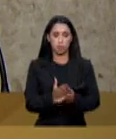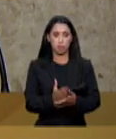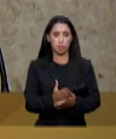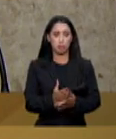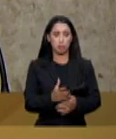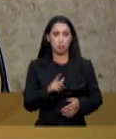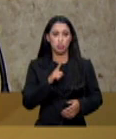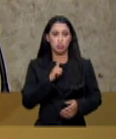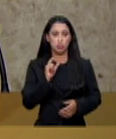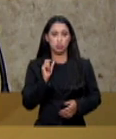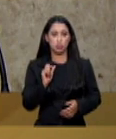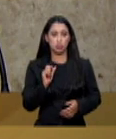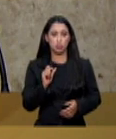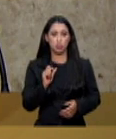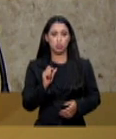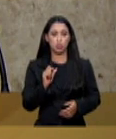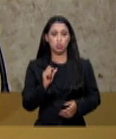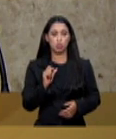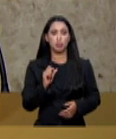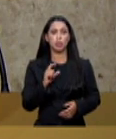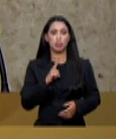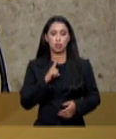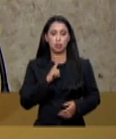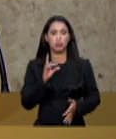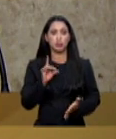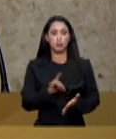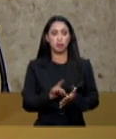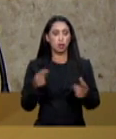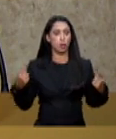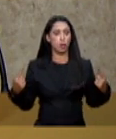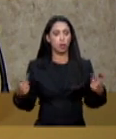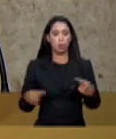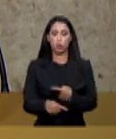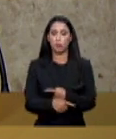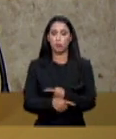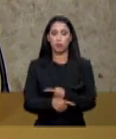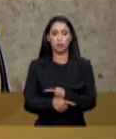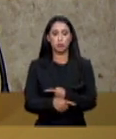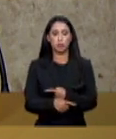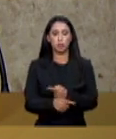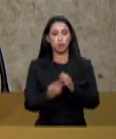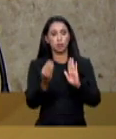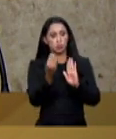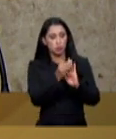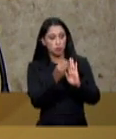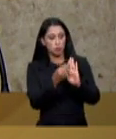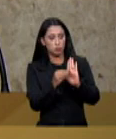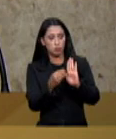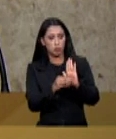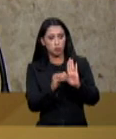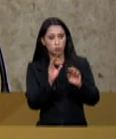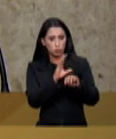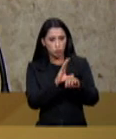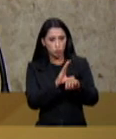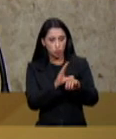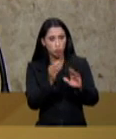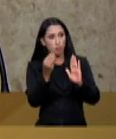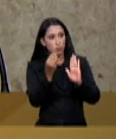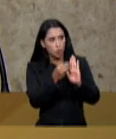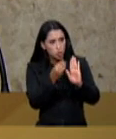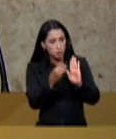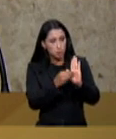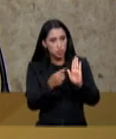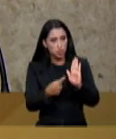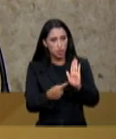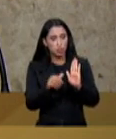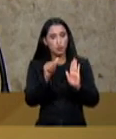pela improcedência, a qual deverá ser aplicada a incompatibilidade com os dispositivos constitucionais indicados nos casos em